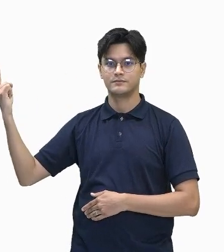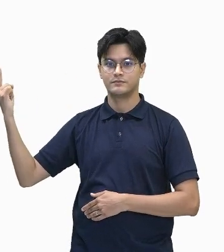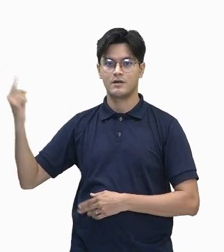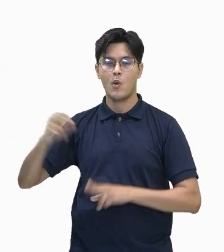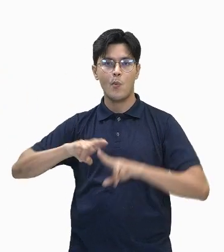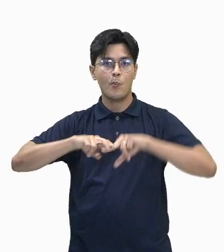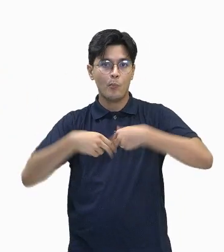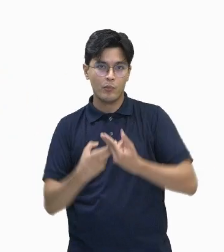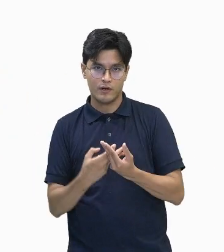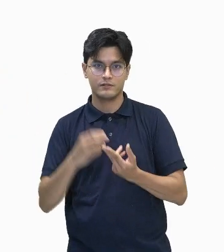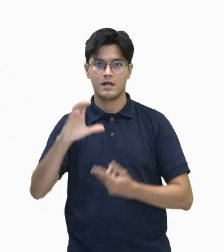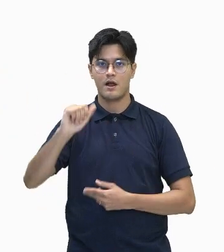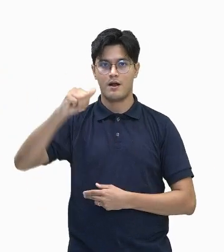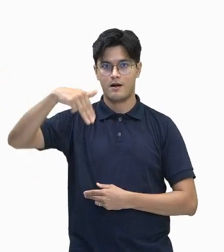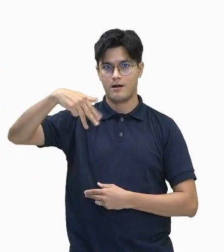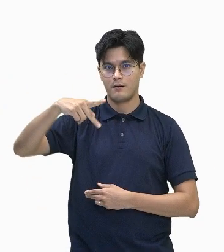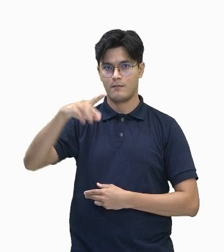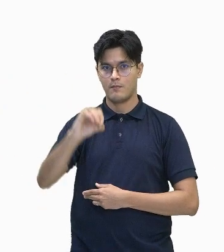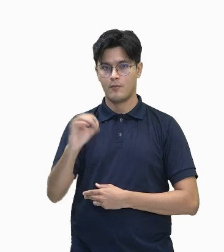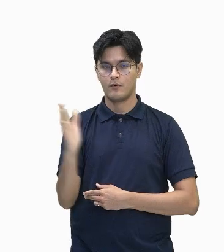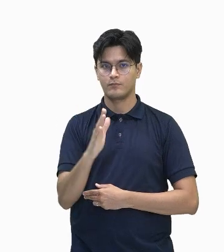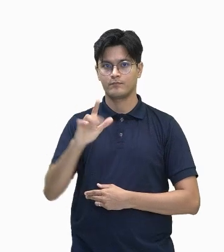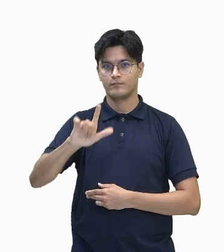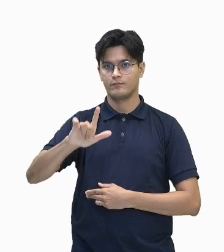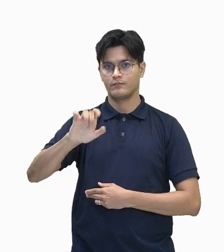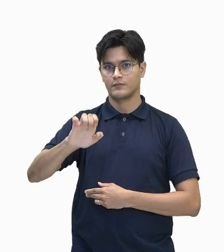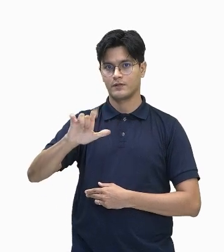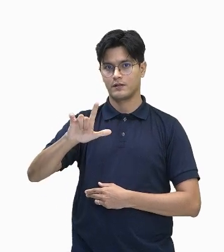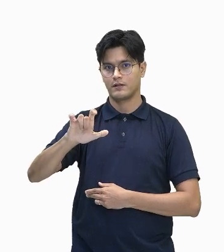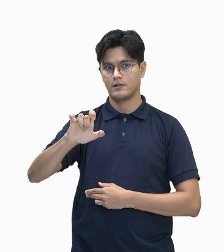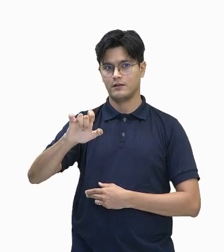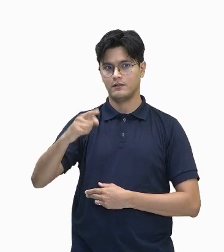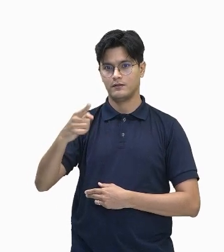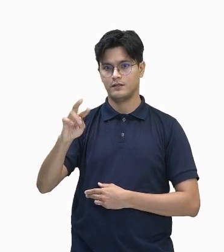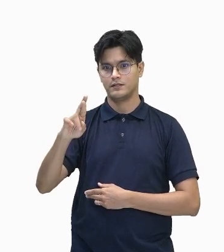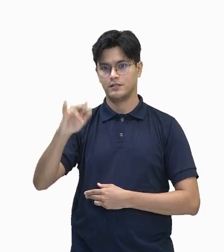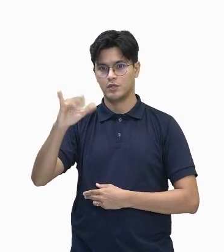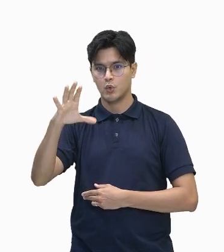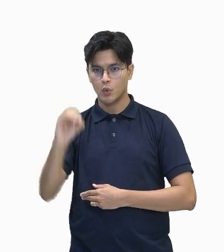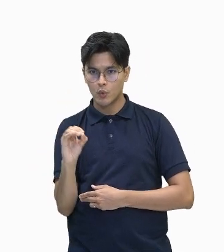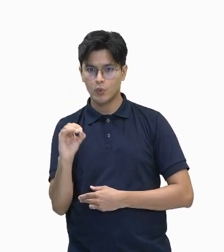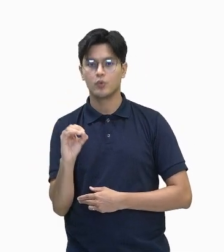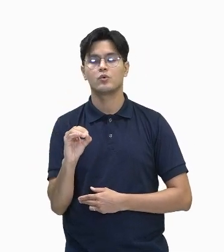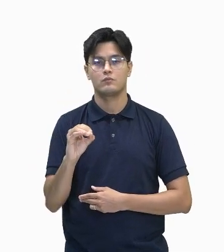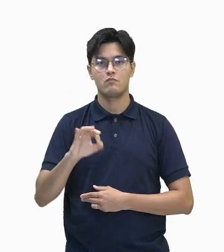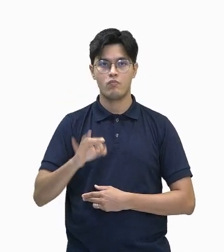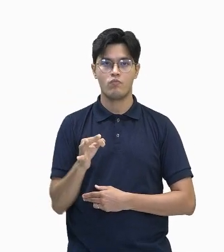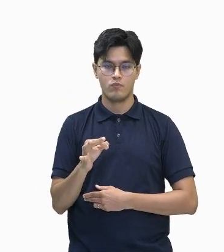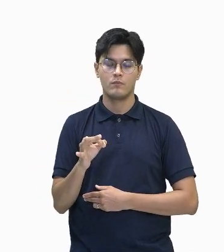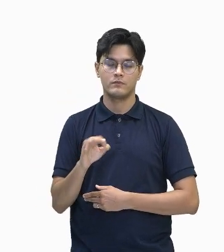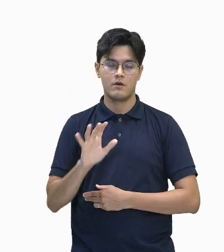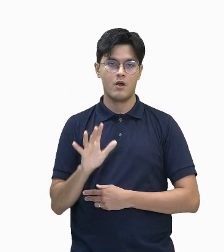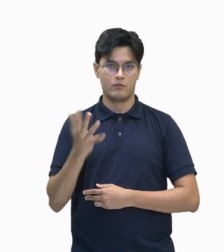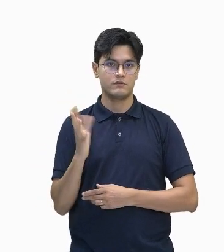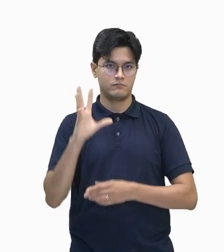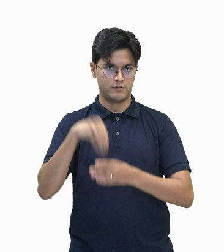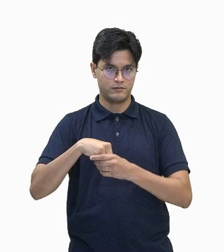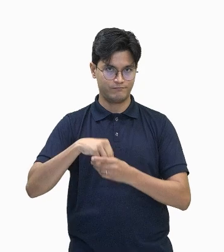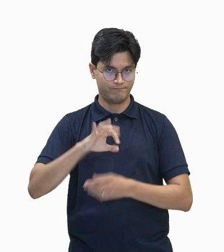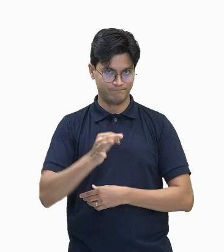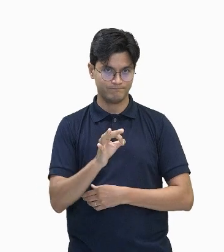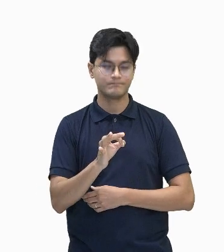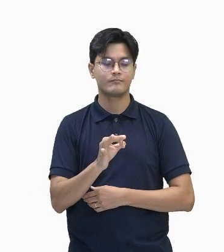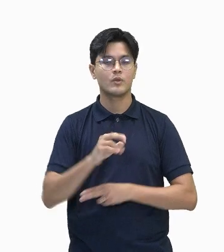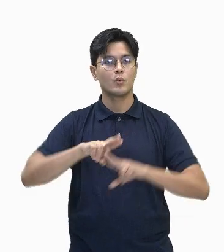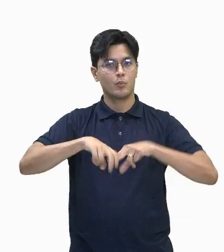elétrico e pelo campo magnético, porque uma onda eletromagnética ela é formada por campos elétricos e campos magnéticos, daí o